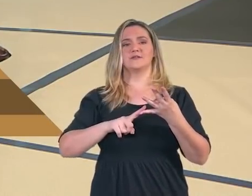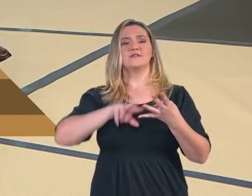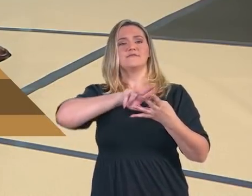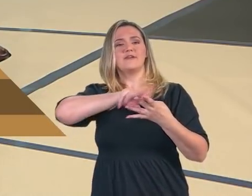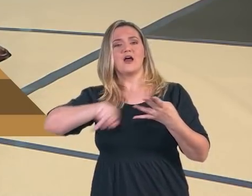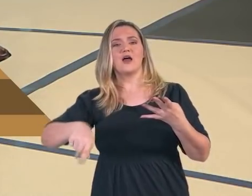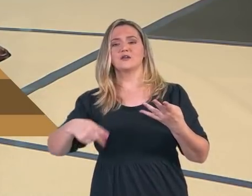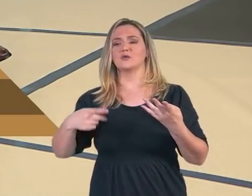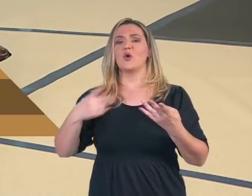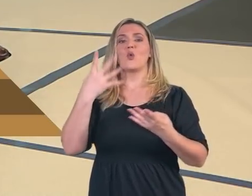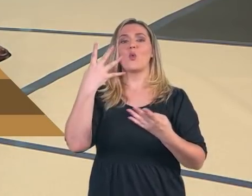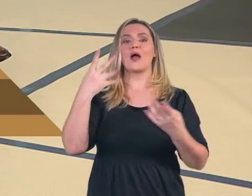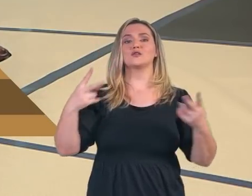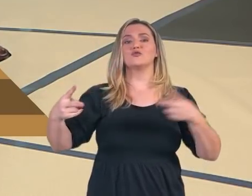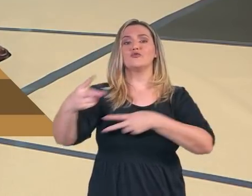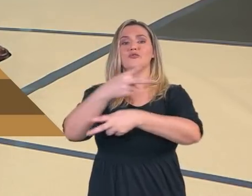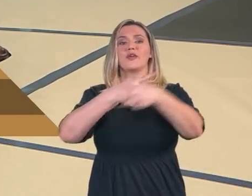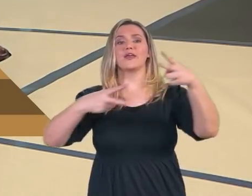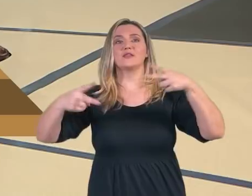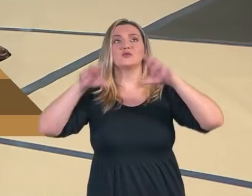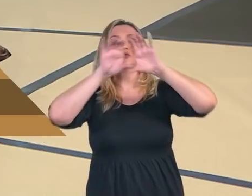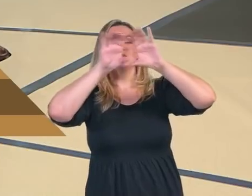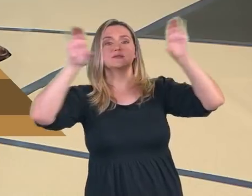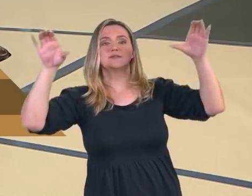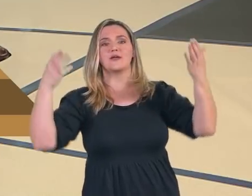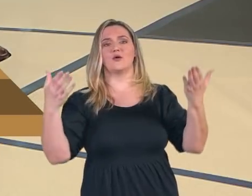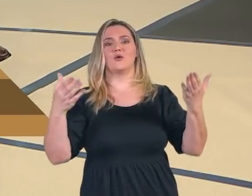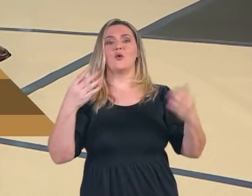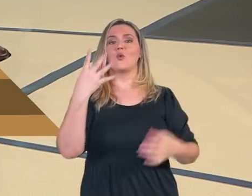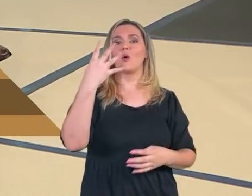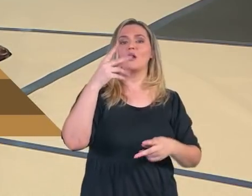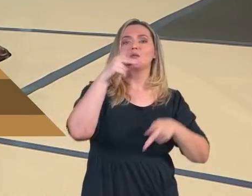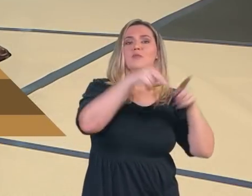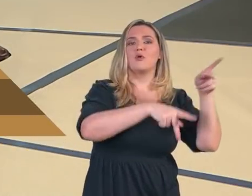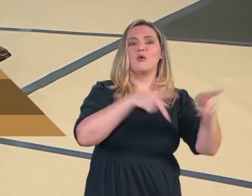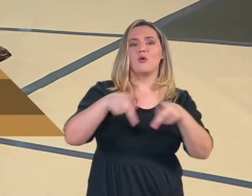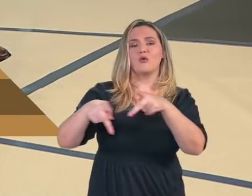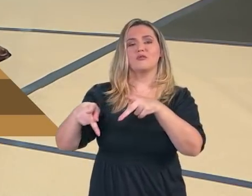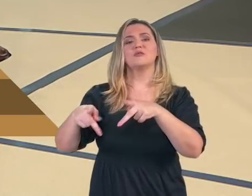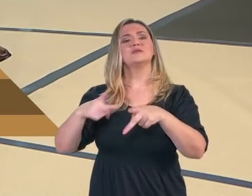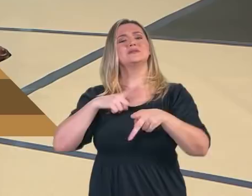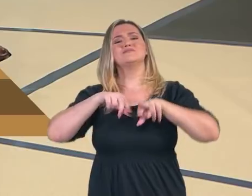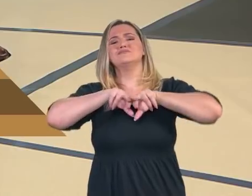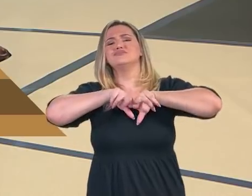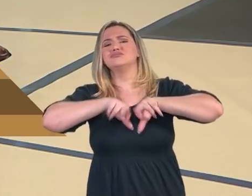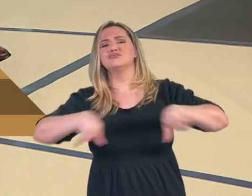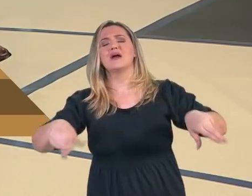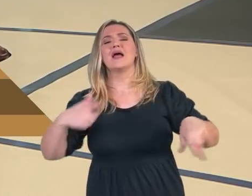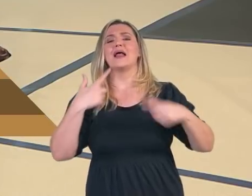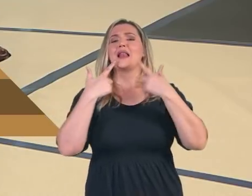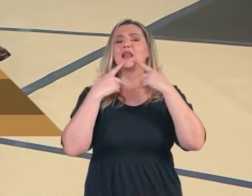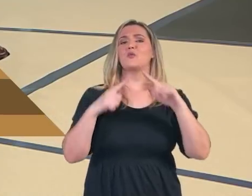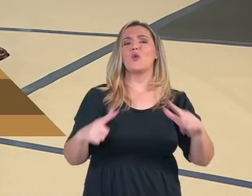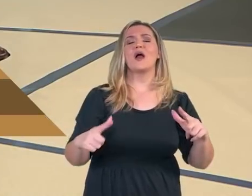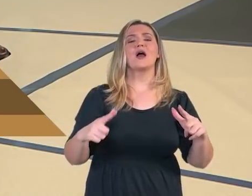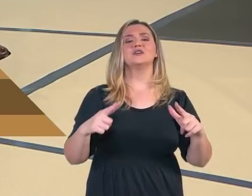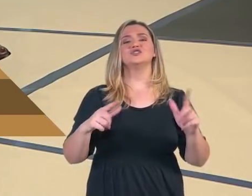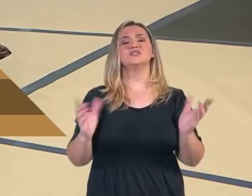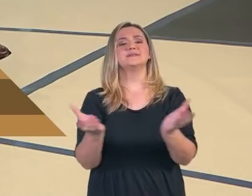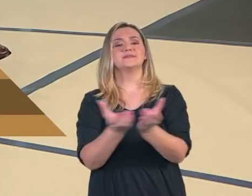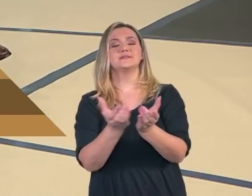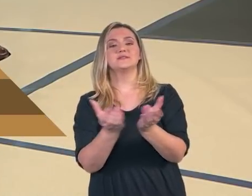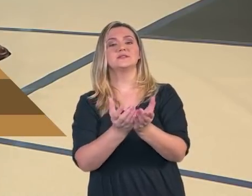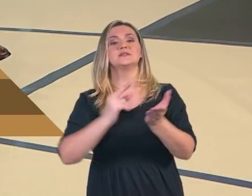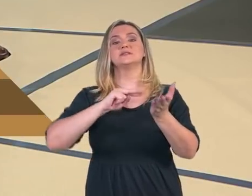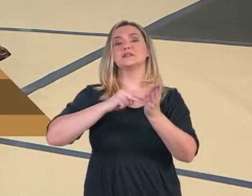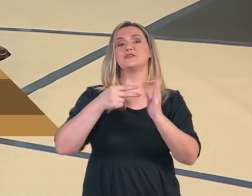mar de povos. Enfim, Daniel coloca ali, como eu diria em linguagem cristã, uma ideia de que a igreja de Deus,